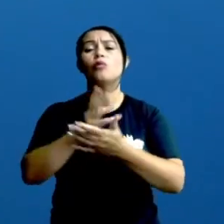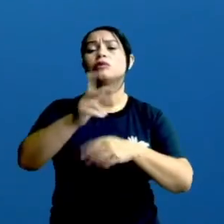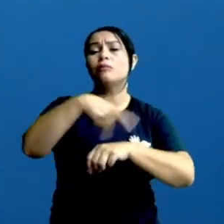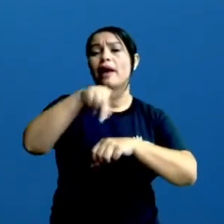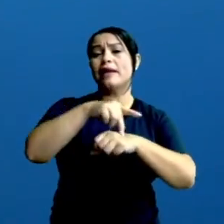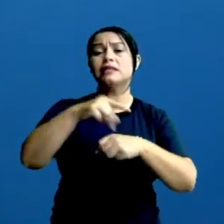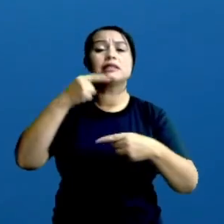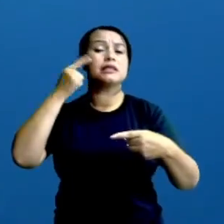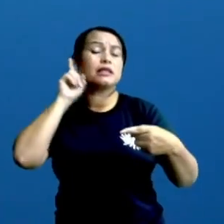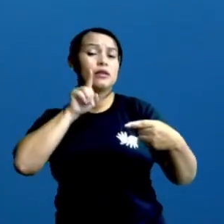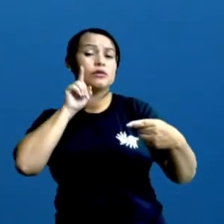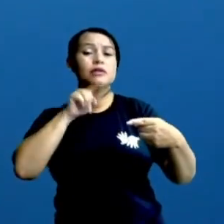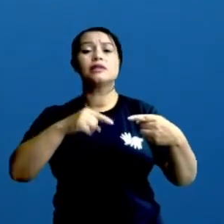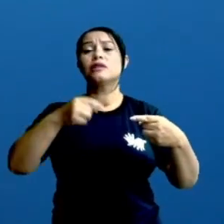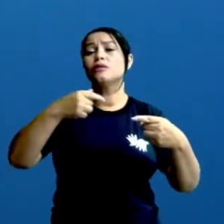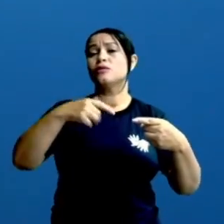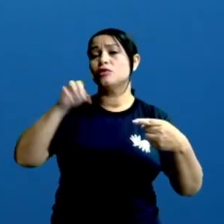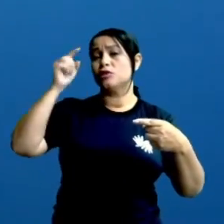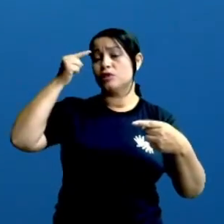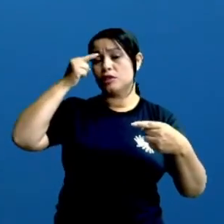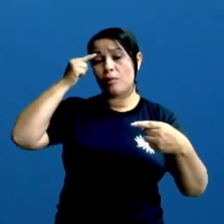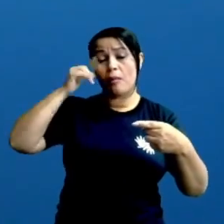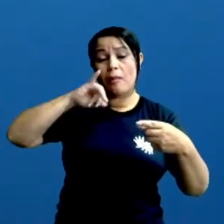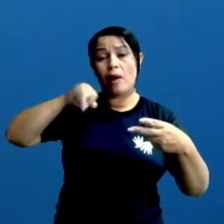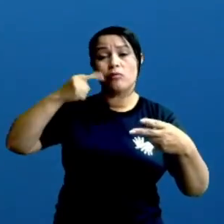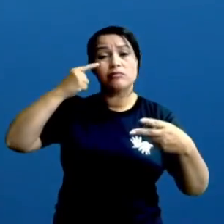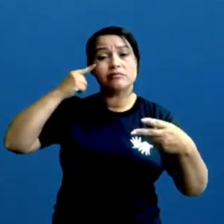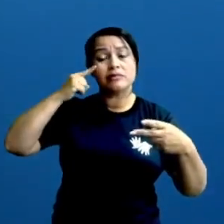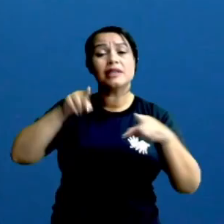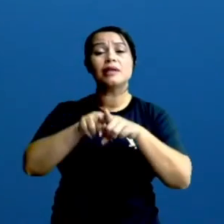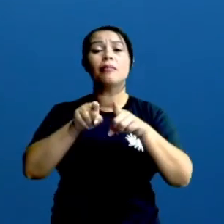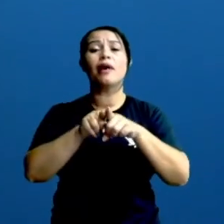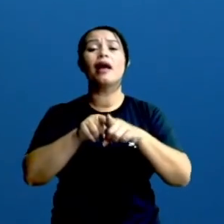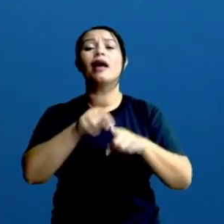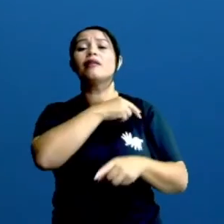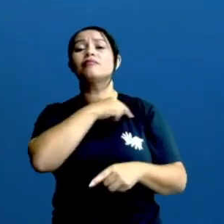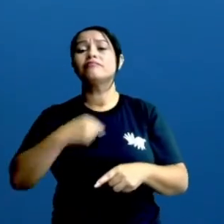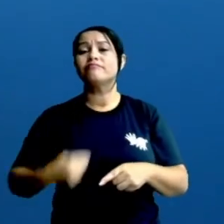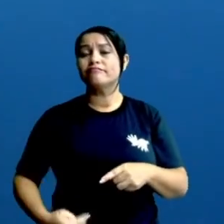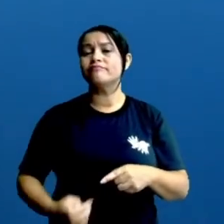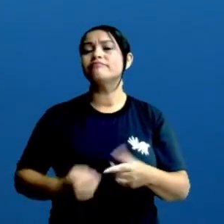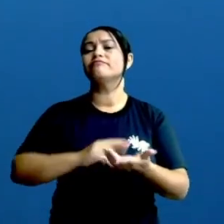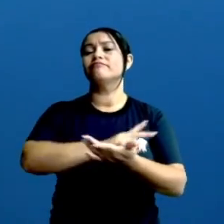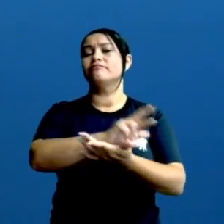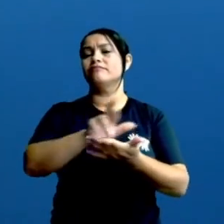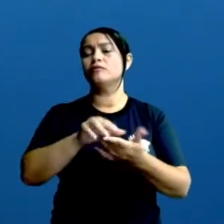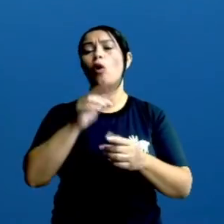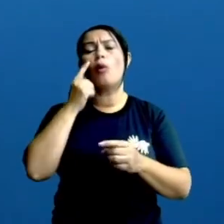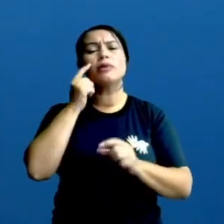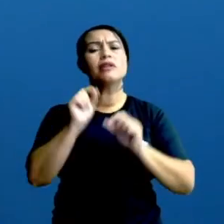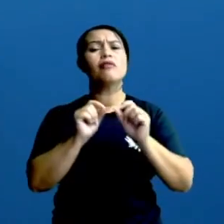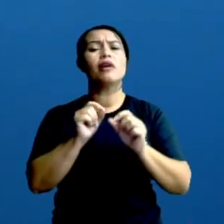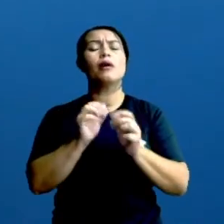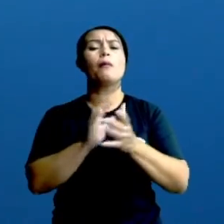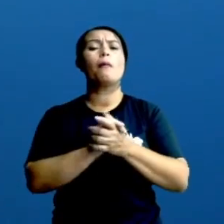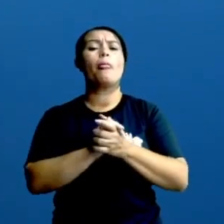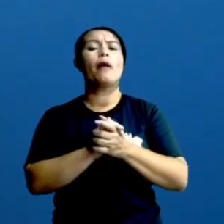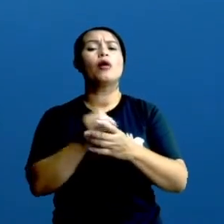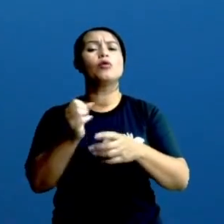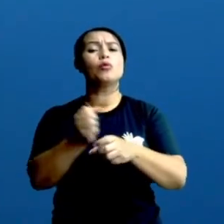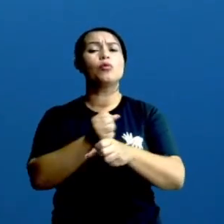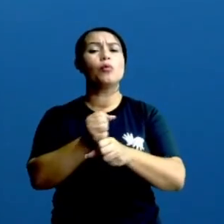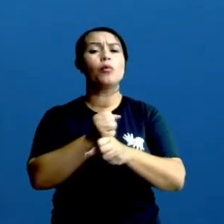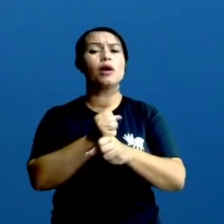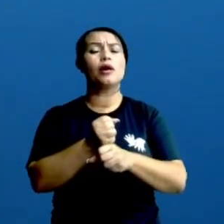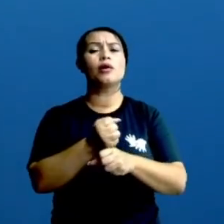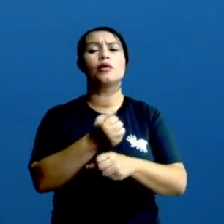Japão, China, Alemanha, Coreia do Sul, e o Brasil, ó, estaria aqui nesse cenário. Agora, detalhe, nesse ano de